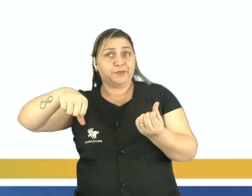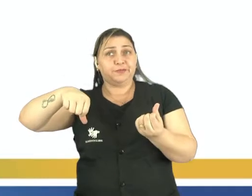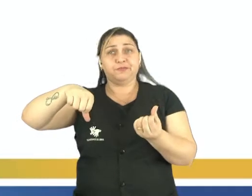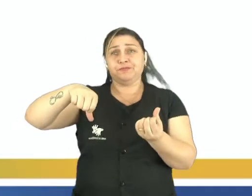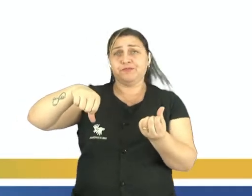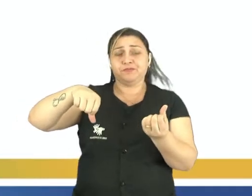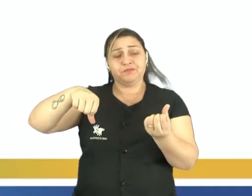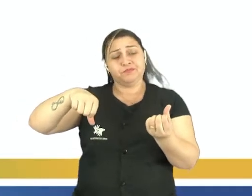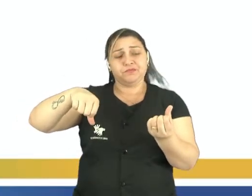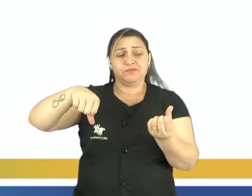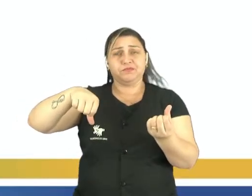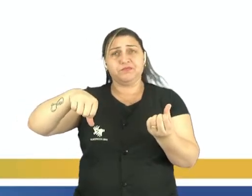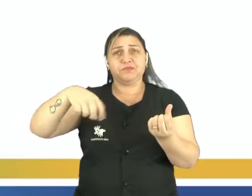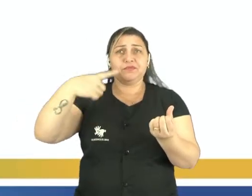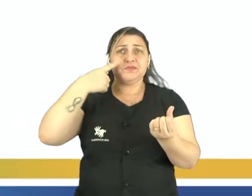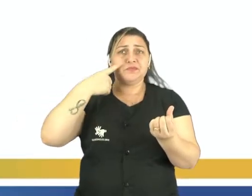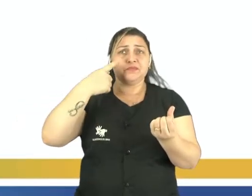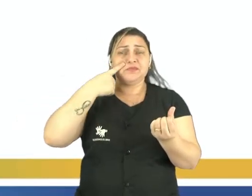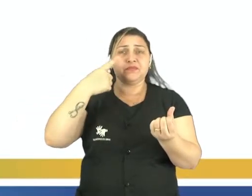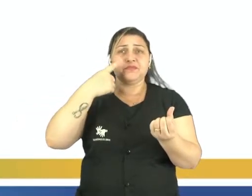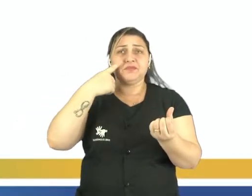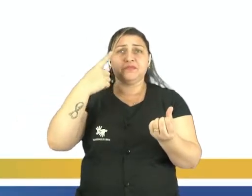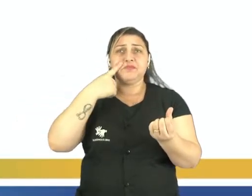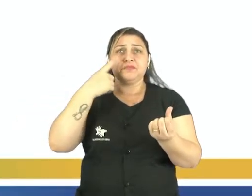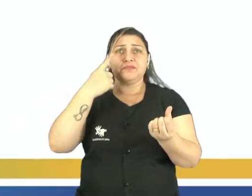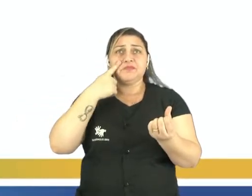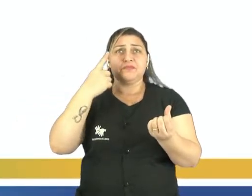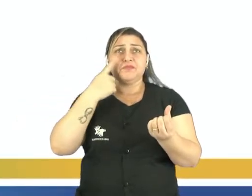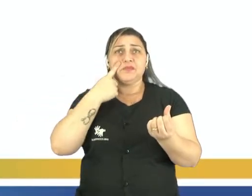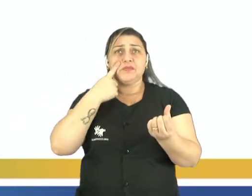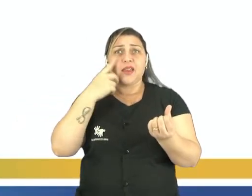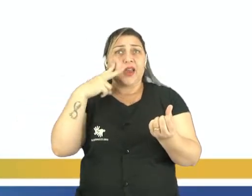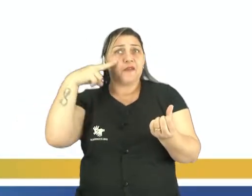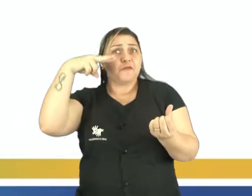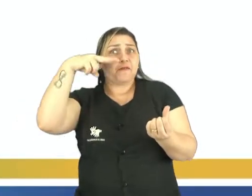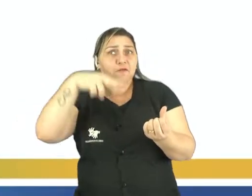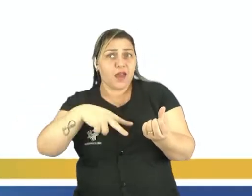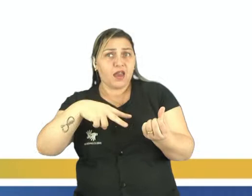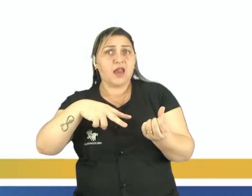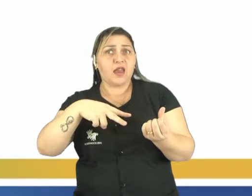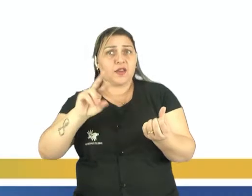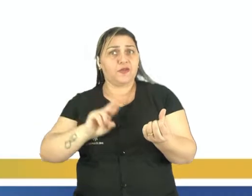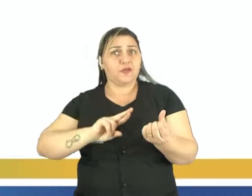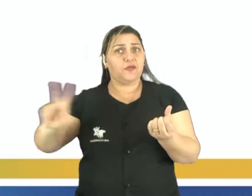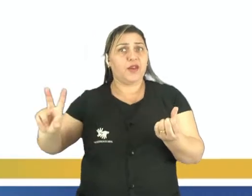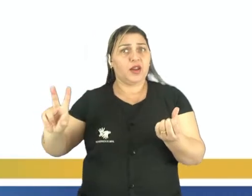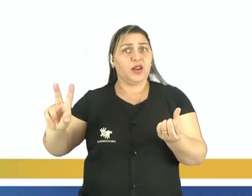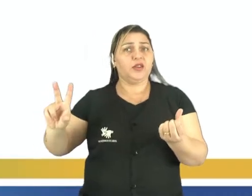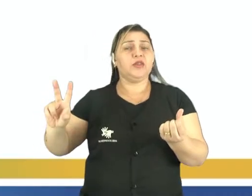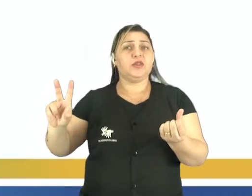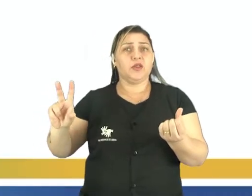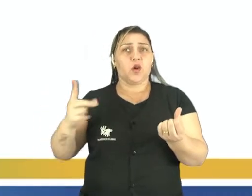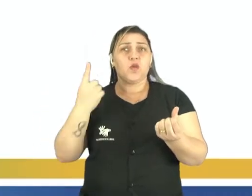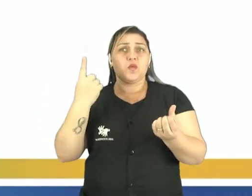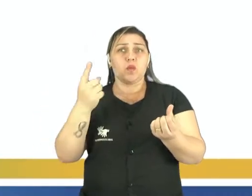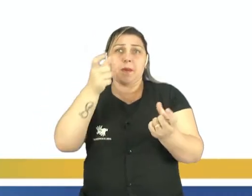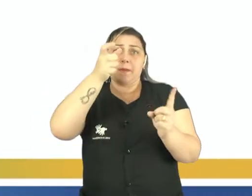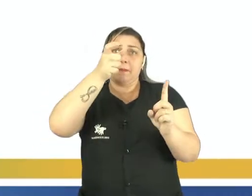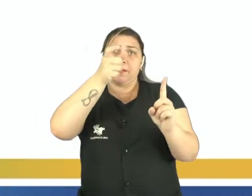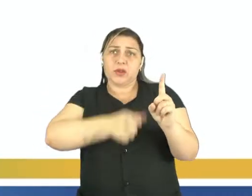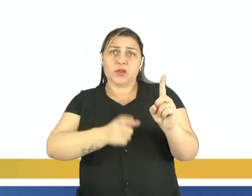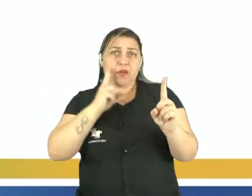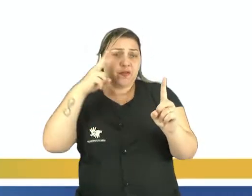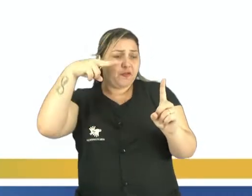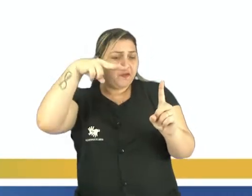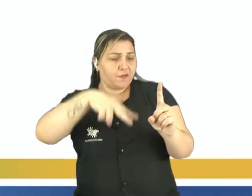9. Vejam que a perspectiva que eles têm são diferentes. Um personagem, ao